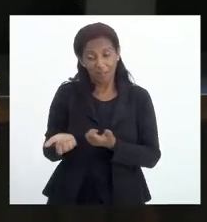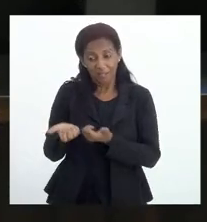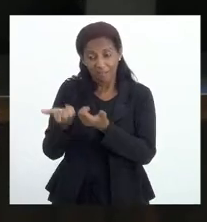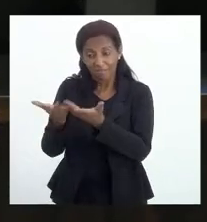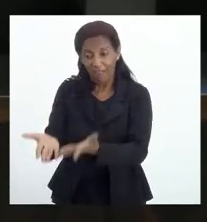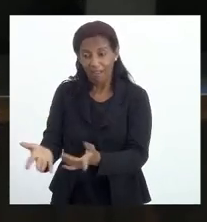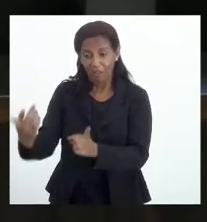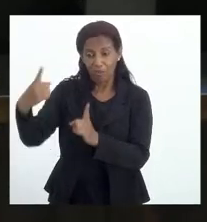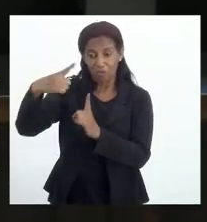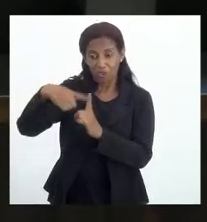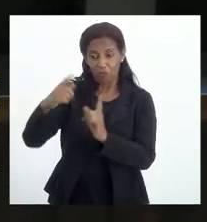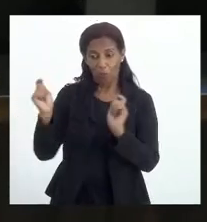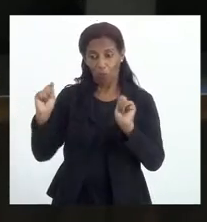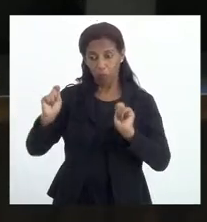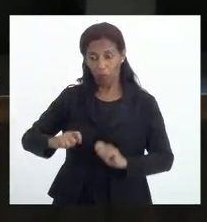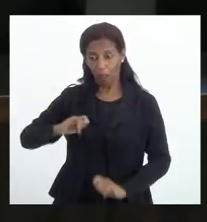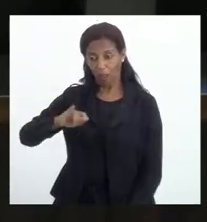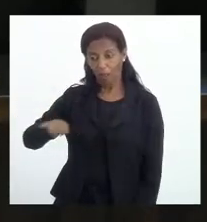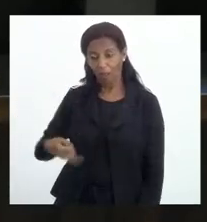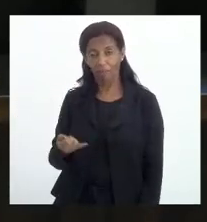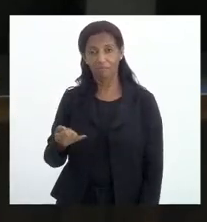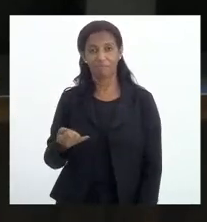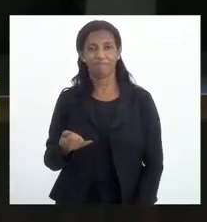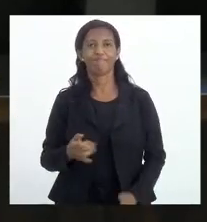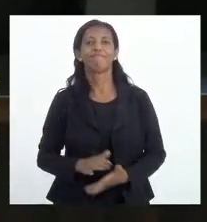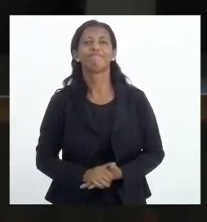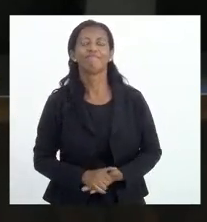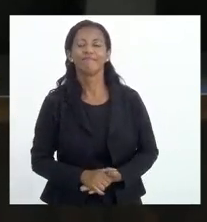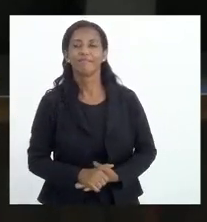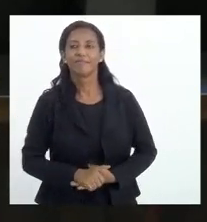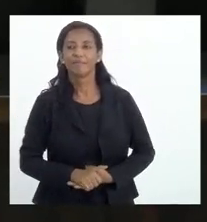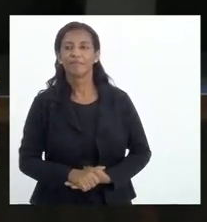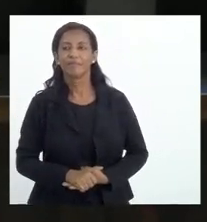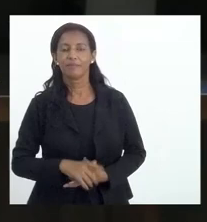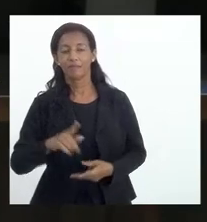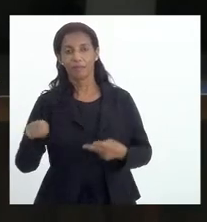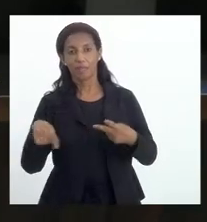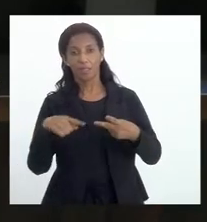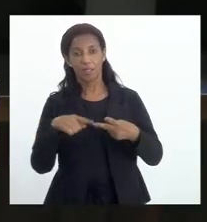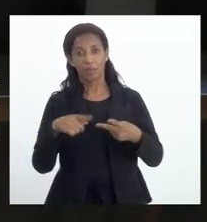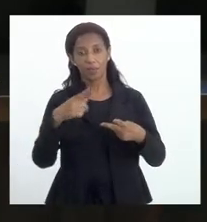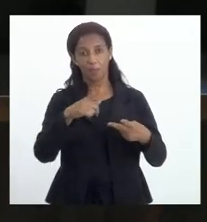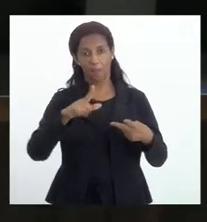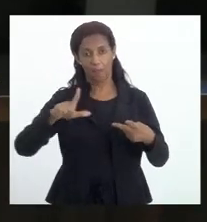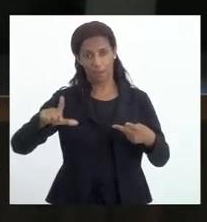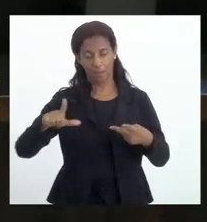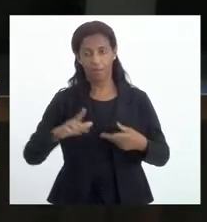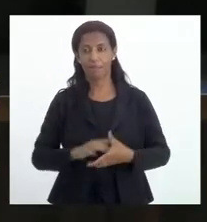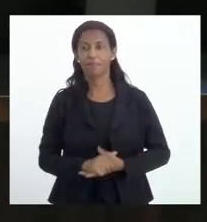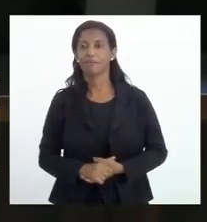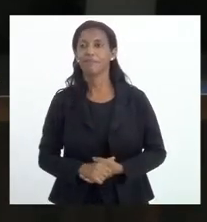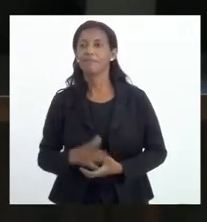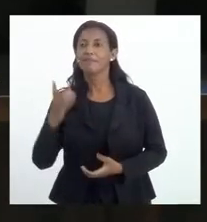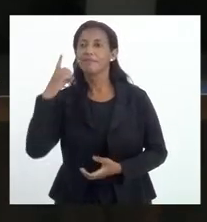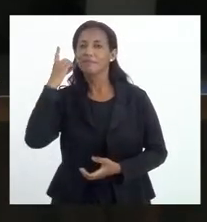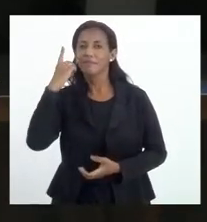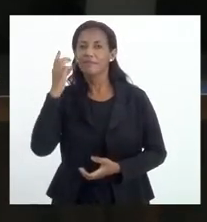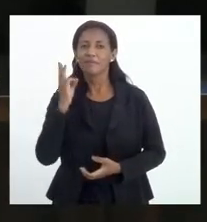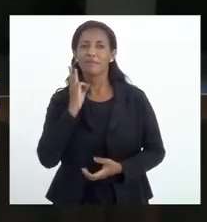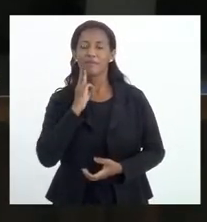tipo de possibilidade de exceção. E o segundo projeto de lei, deputado